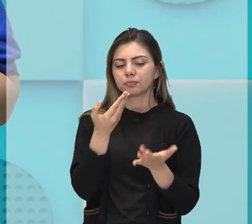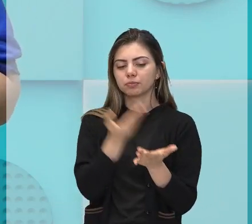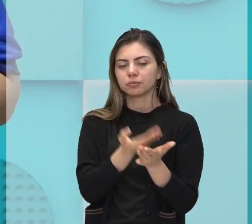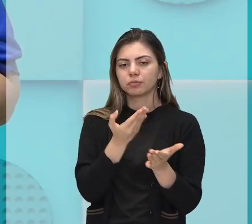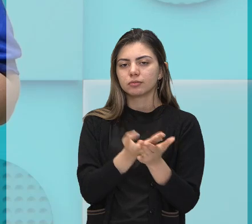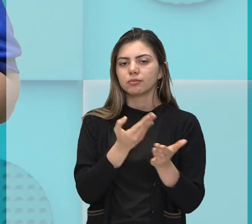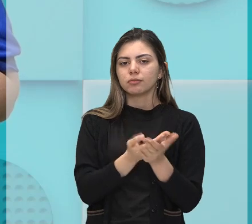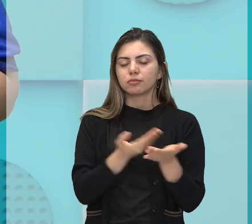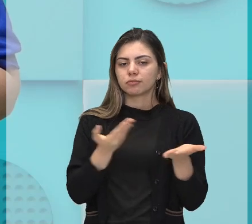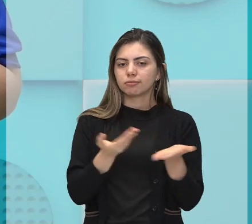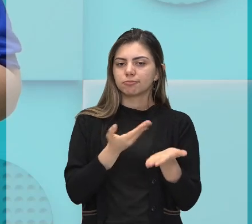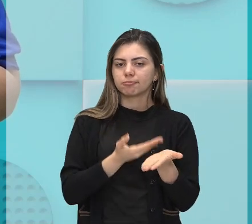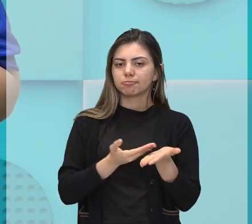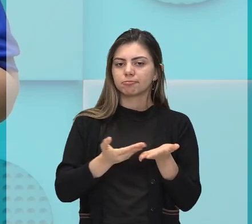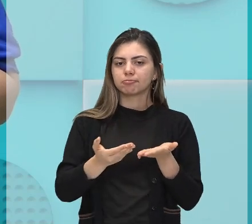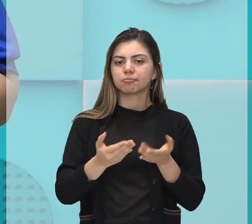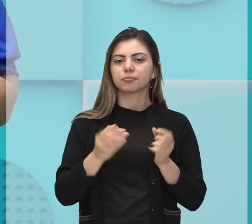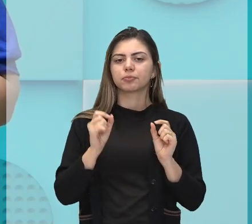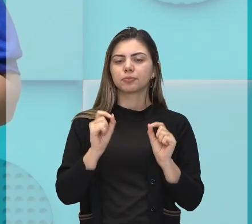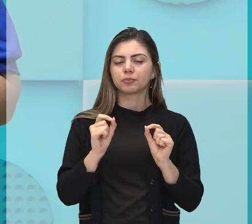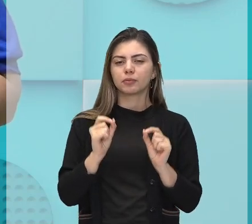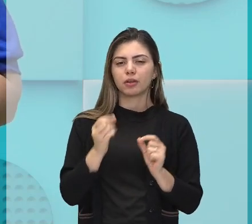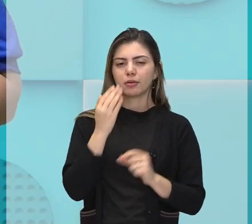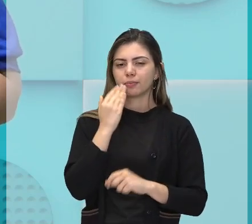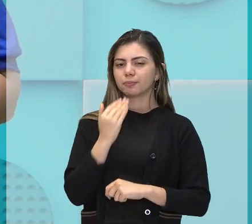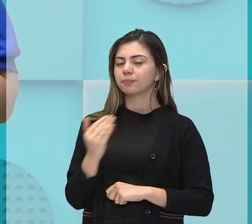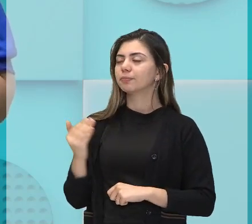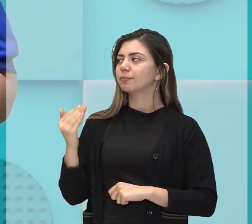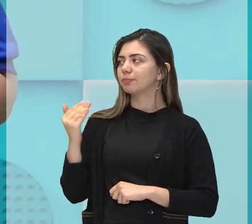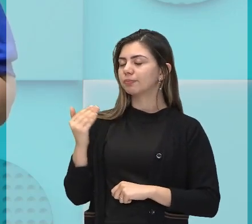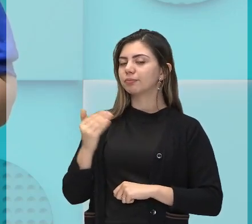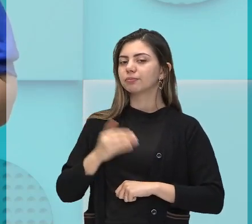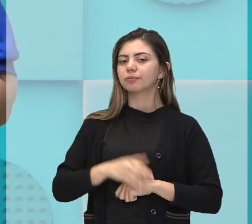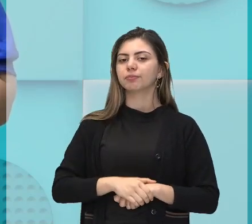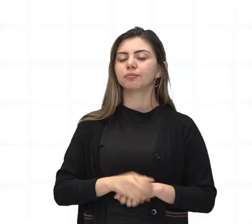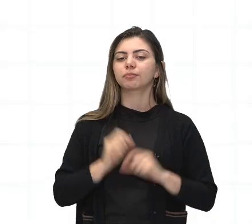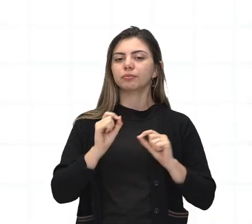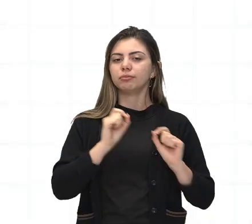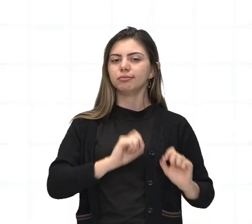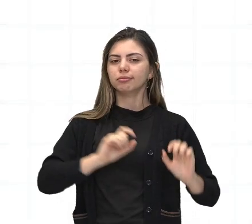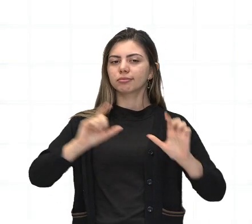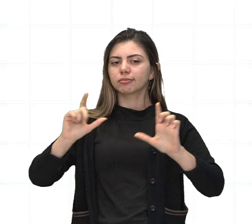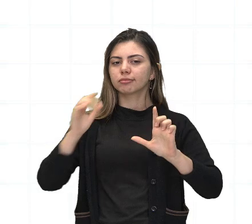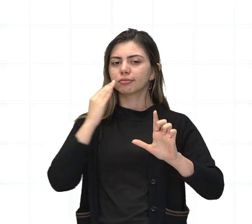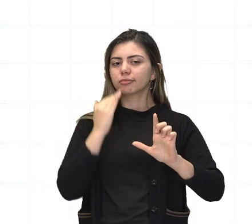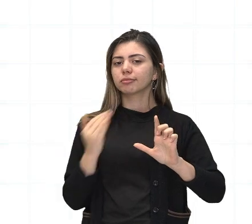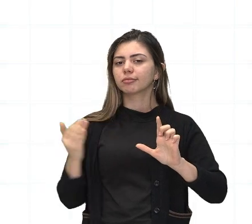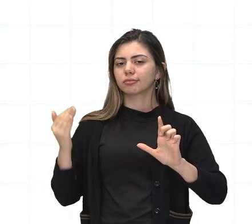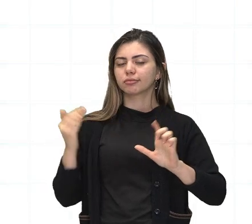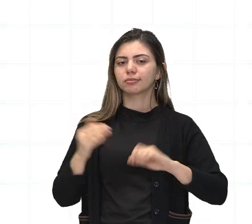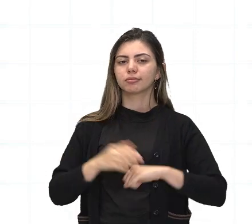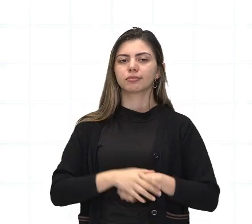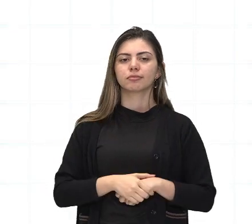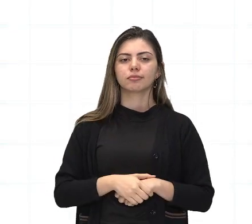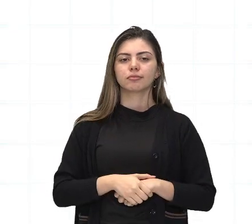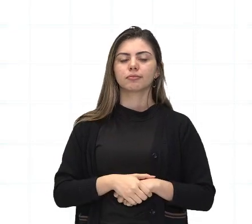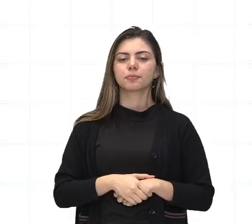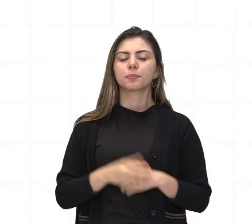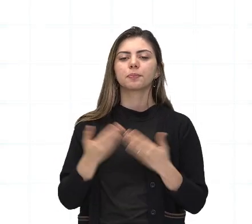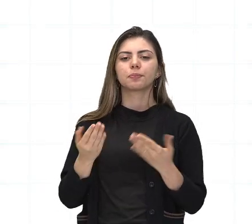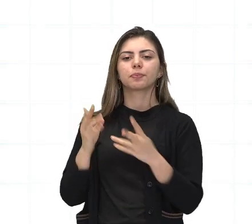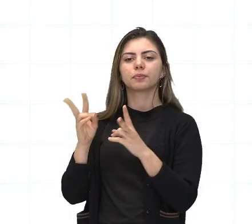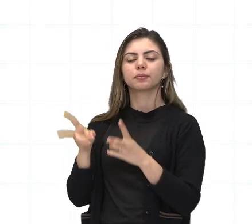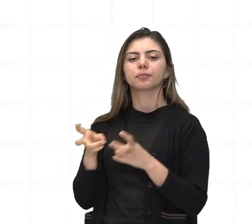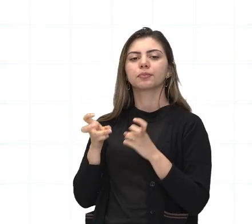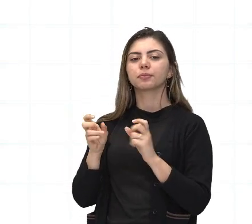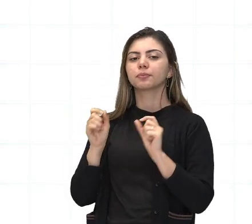essa introdução, acompanhe comigo na tela uma tirinha. Vamos conhecê-la. Observem